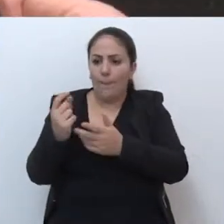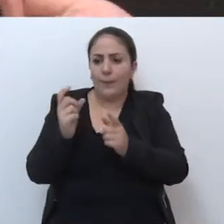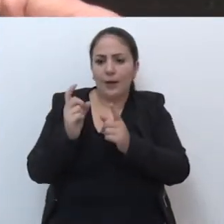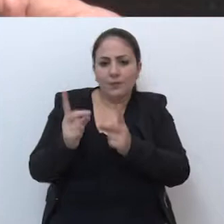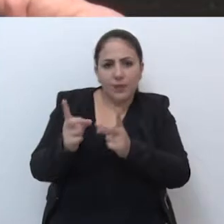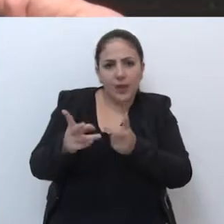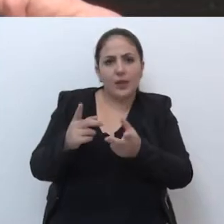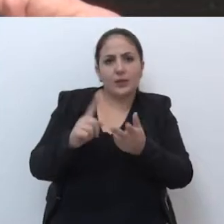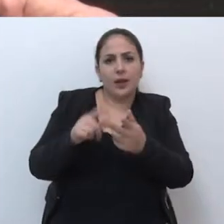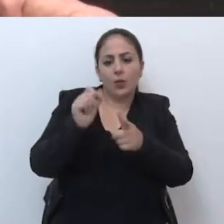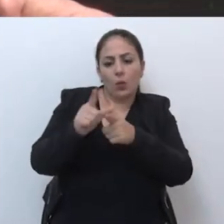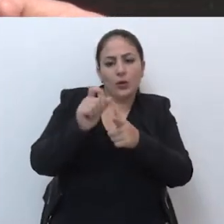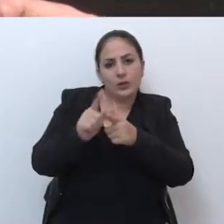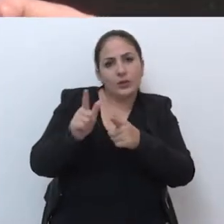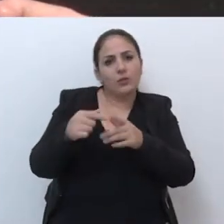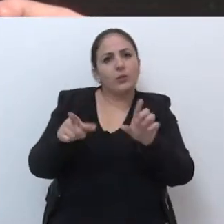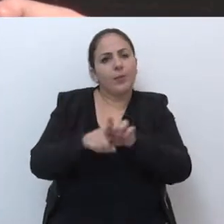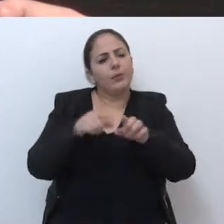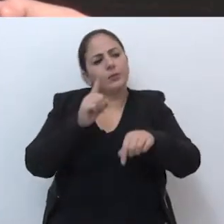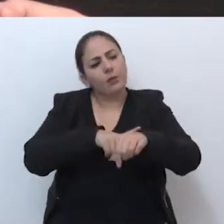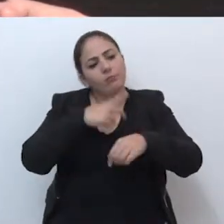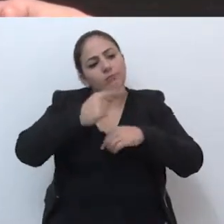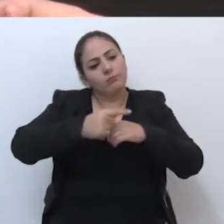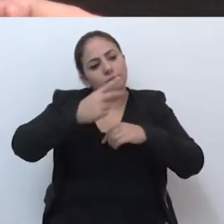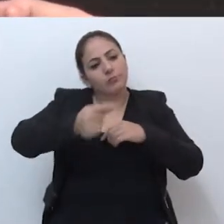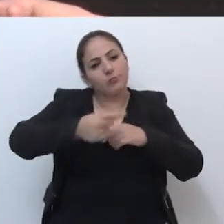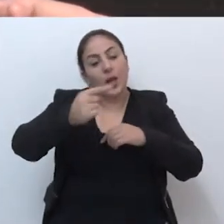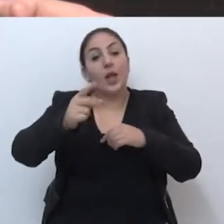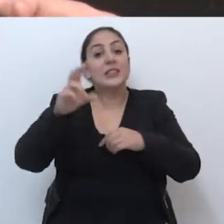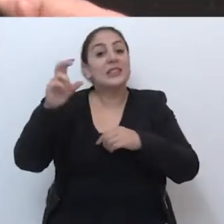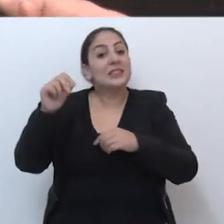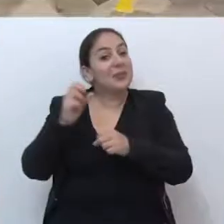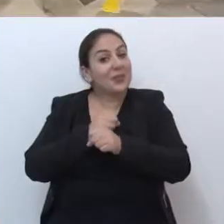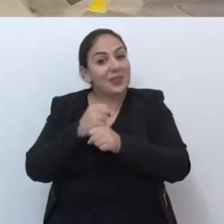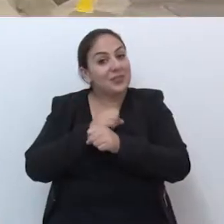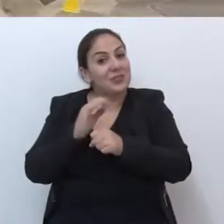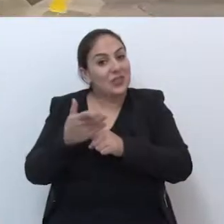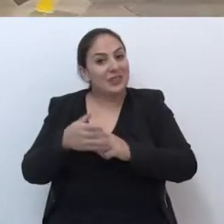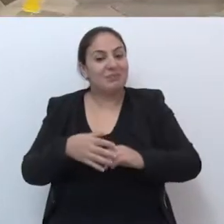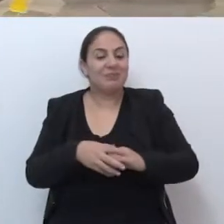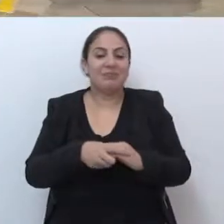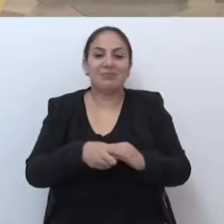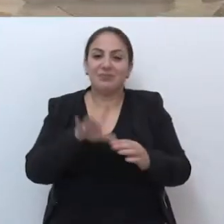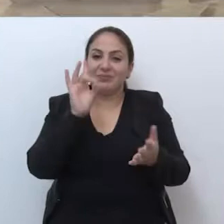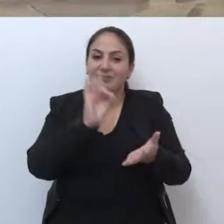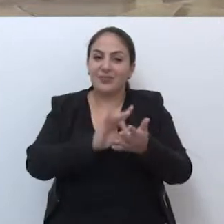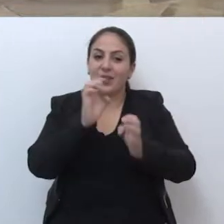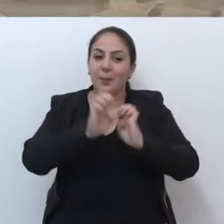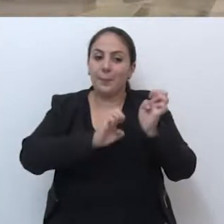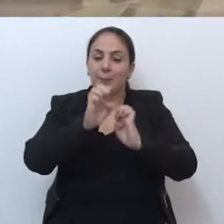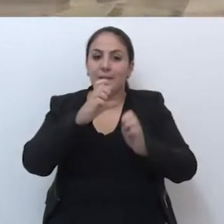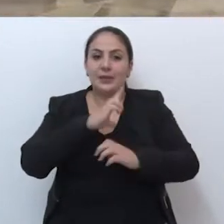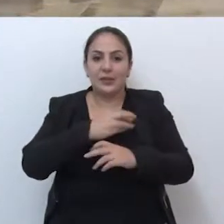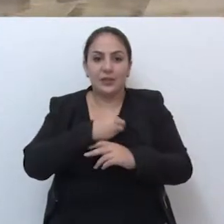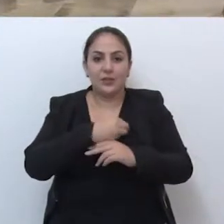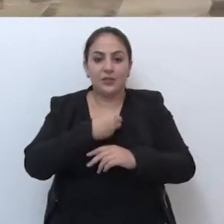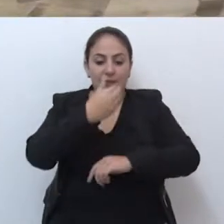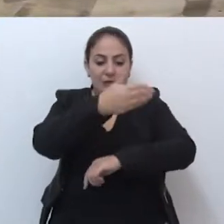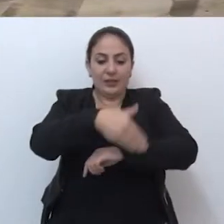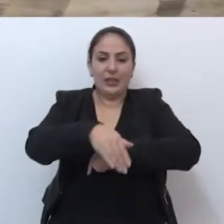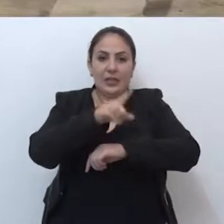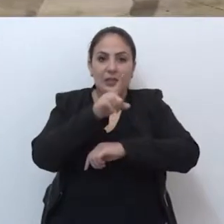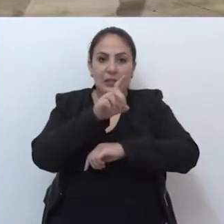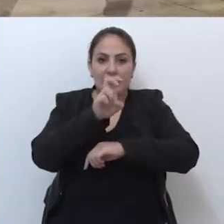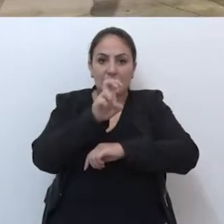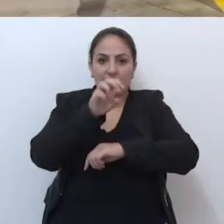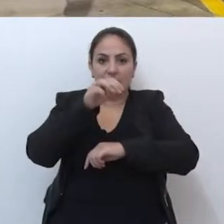alocação. E o tempo foi passando, e se foram 50 anos. Atualmente, a empresa está localizada na rua 15